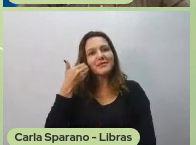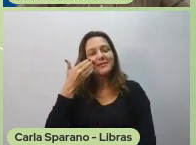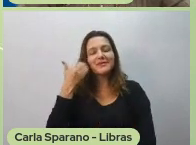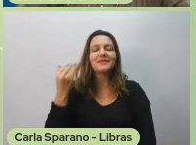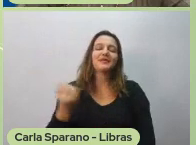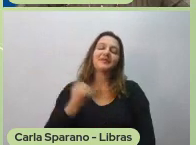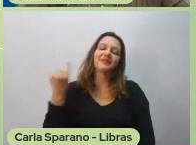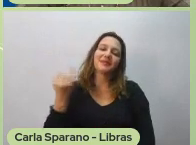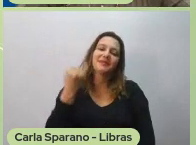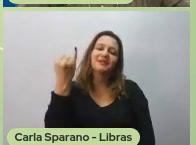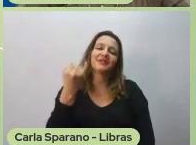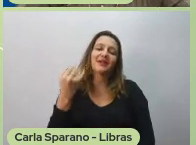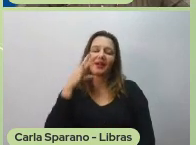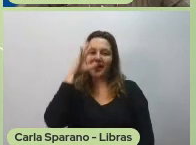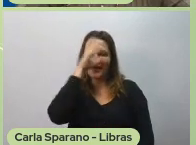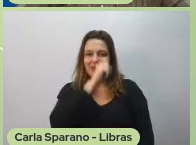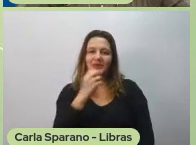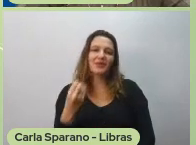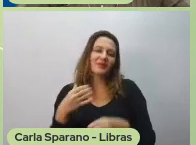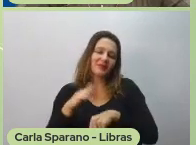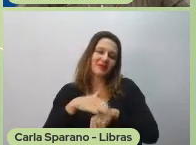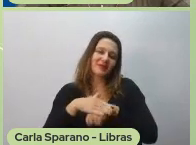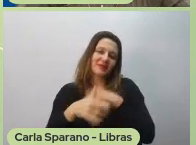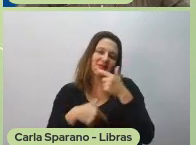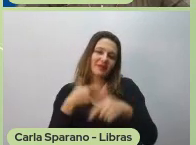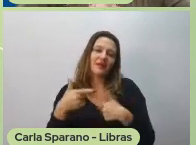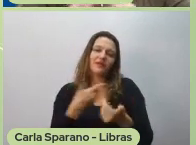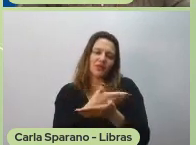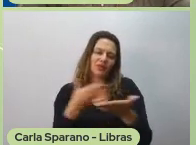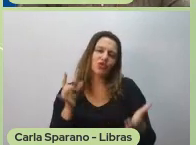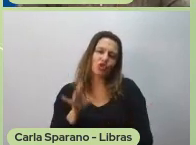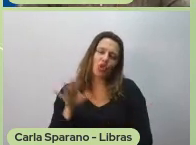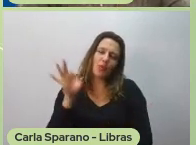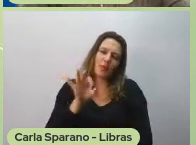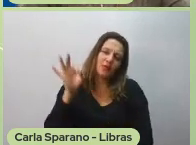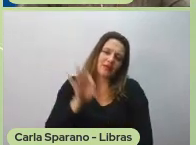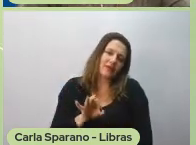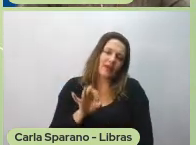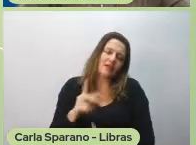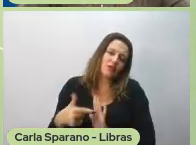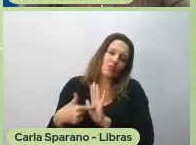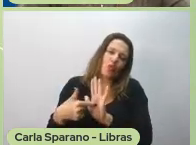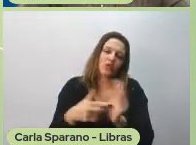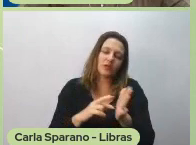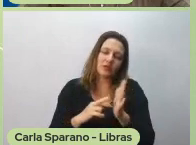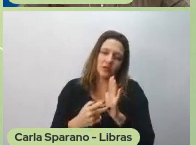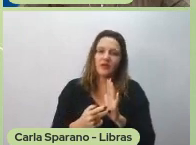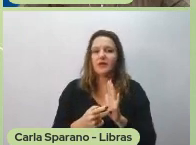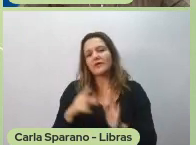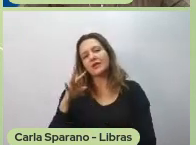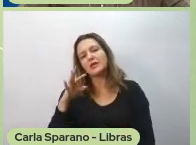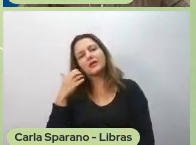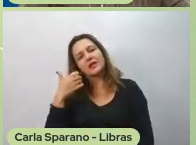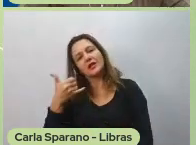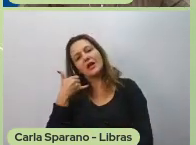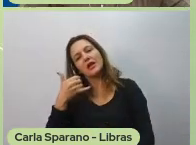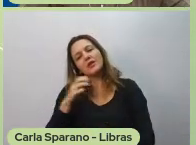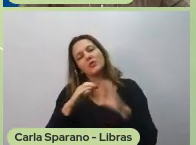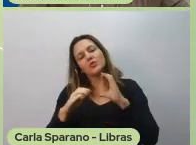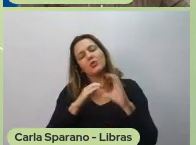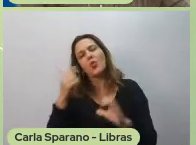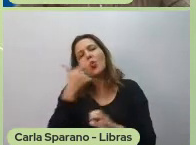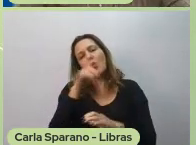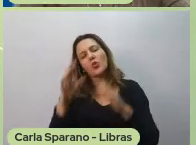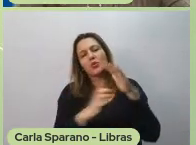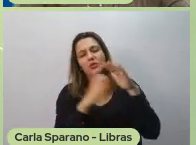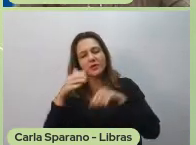e aprendendo como é que vocês estão atuando. Claro que vocês são só uma pequena amostra, né, do que é o mercado de telecomunicações, tem outras empresas com outras iniciativas,